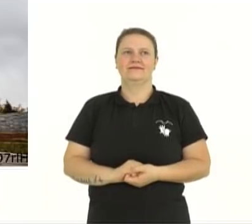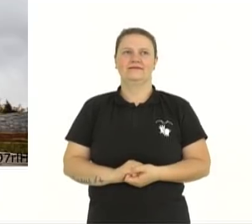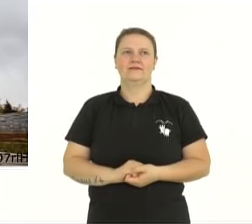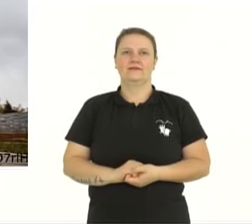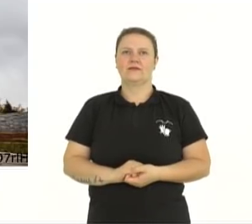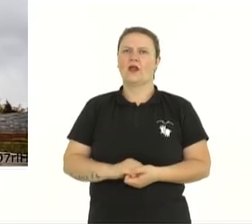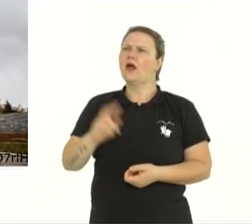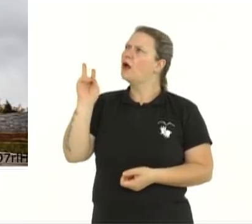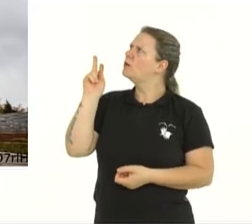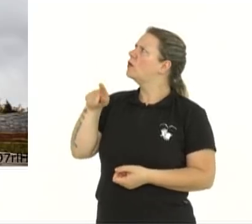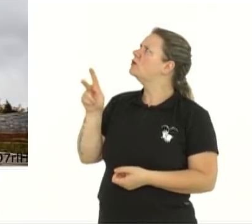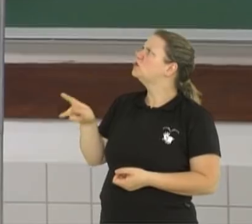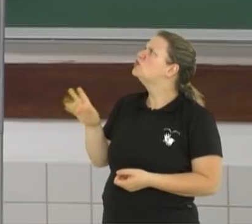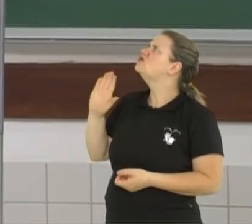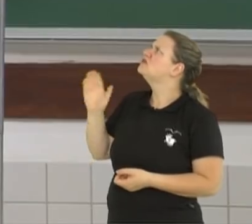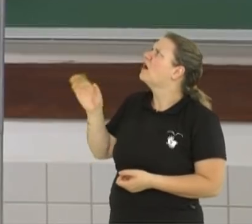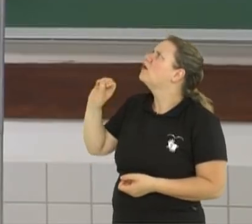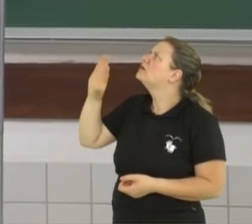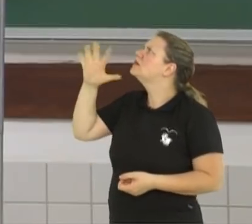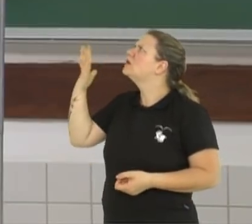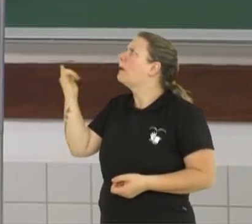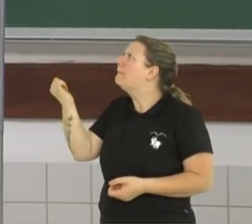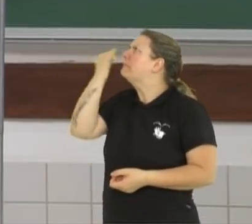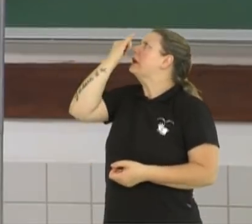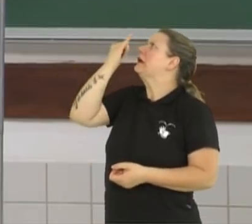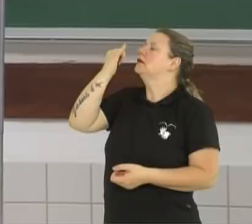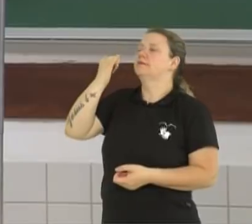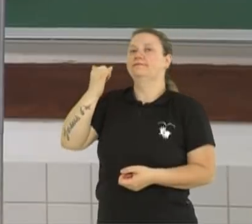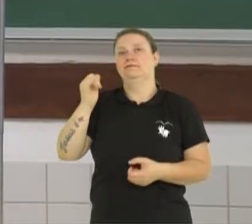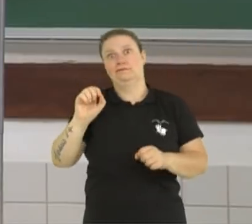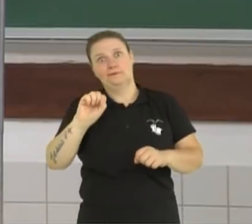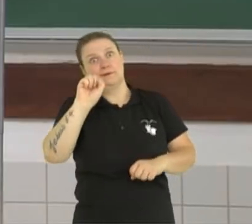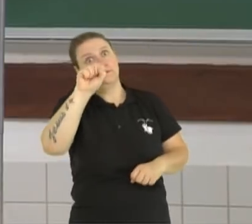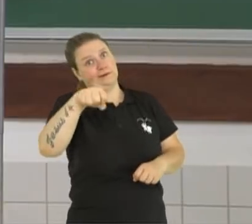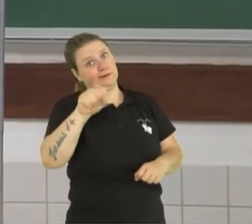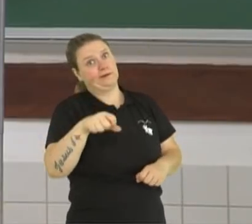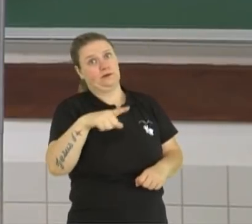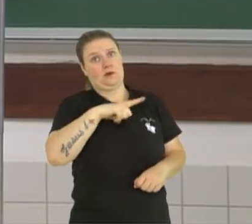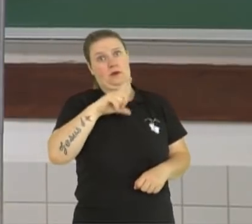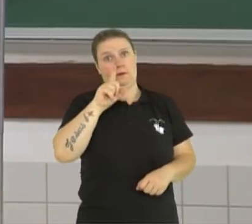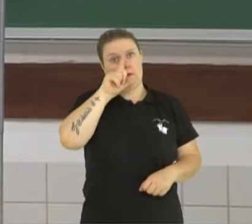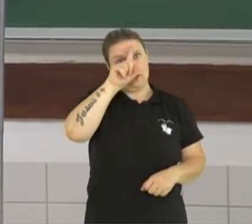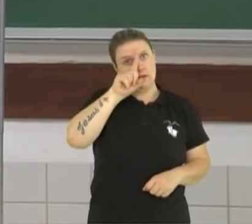Professora, já aconteceu algum acidente? Sim, né? Como a gente disse, é a questão do risco.